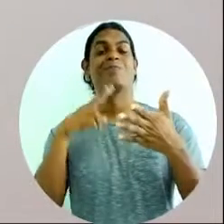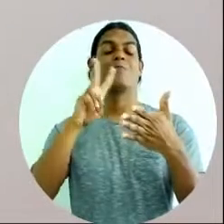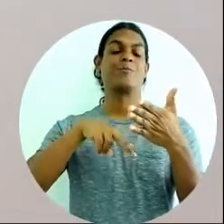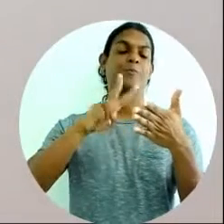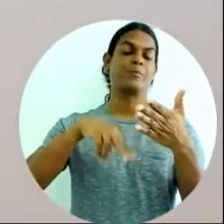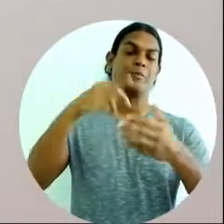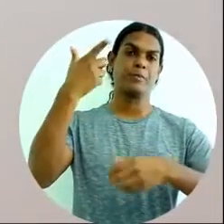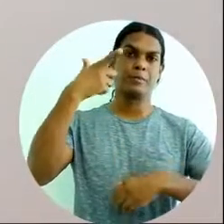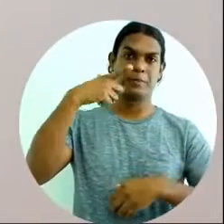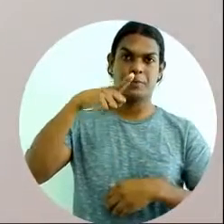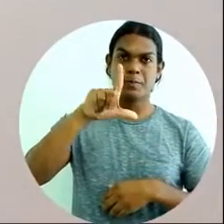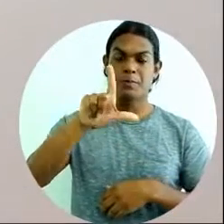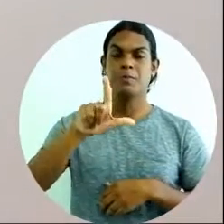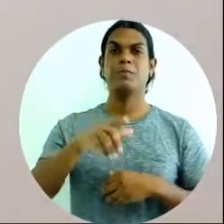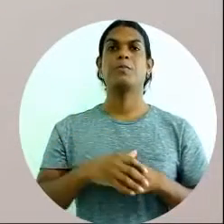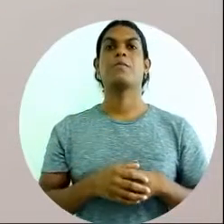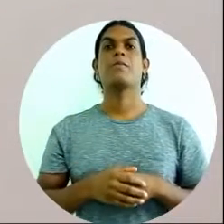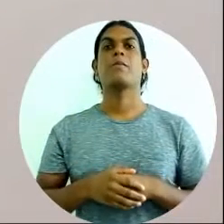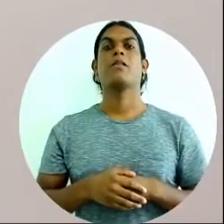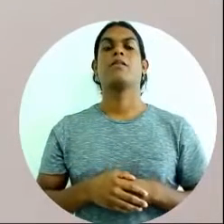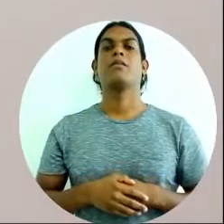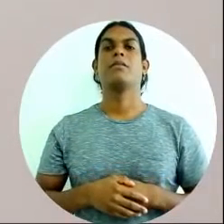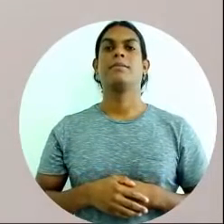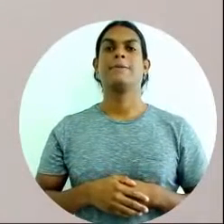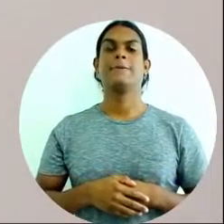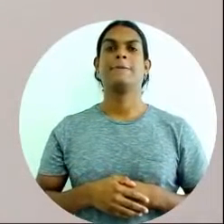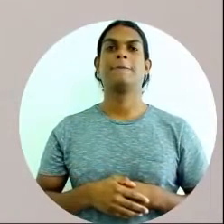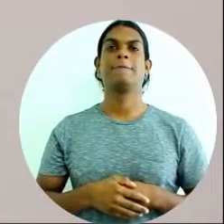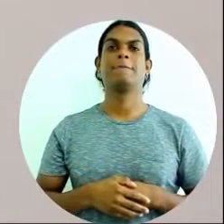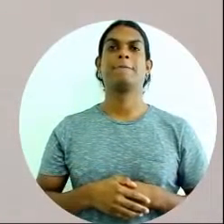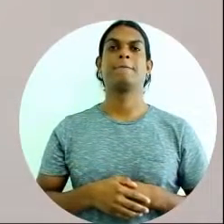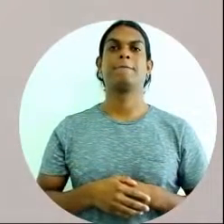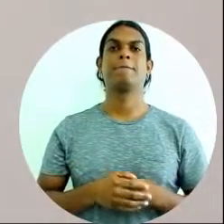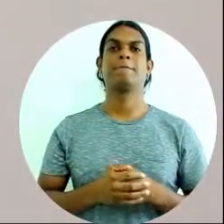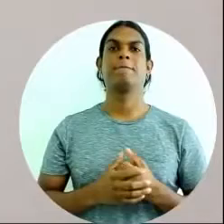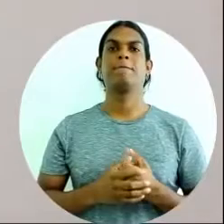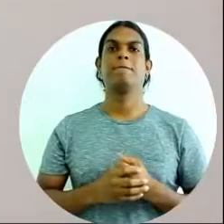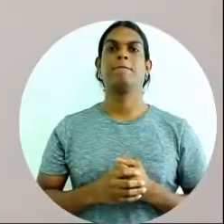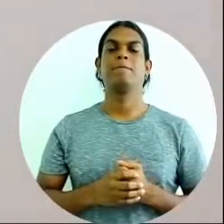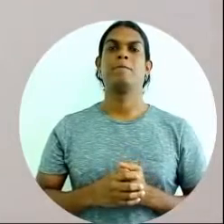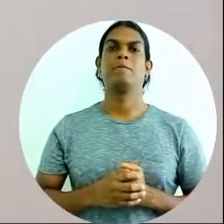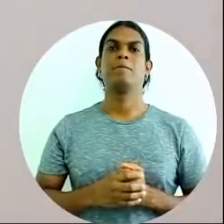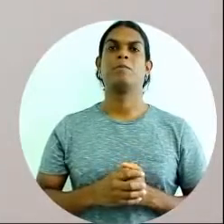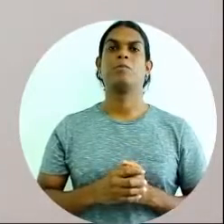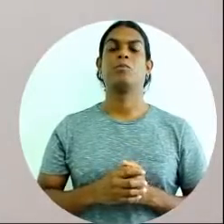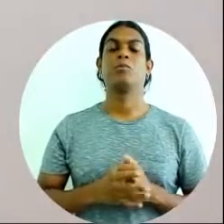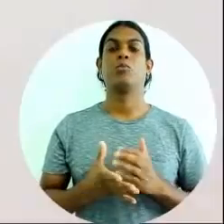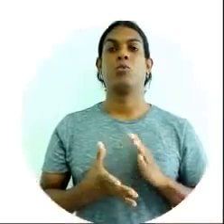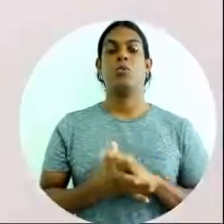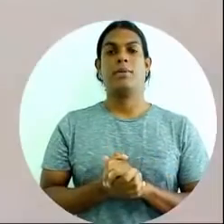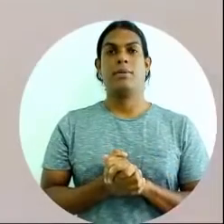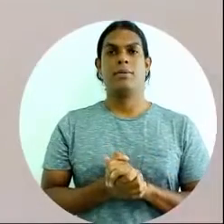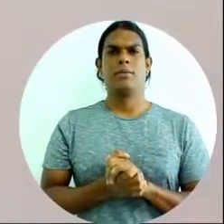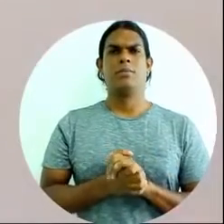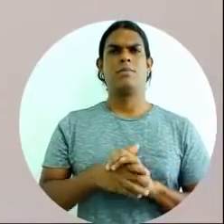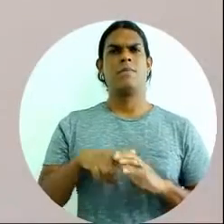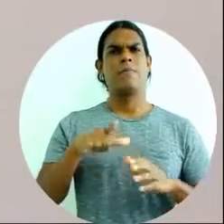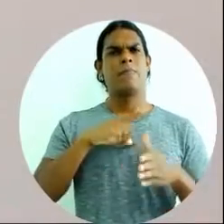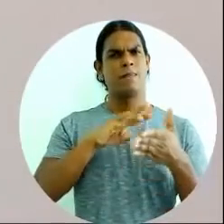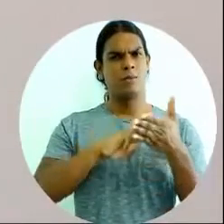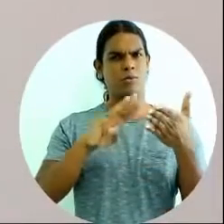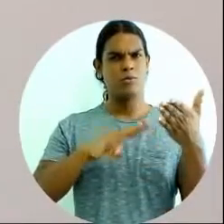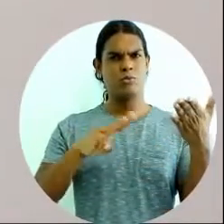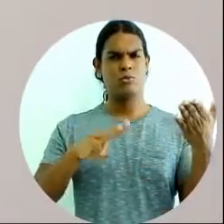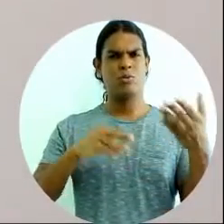releia, volte para o nosso caderno da disciplina e veja o conceito de competências nessa unidade. Bem, nós